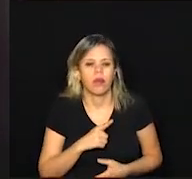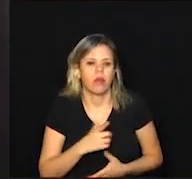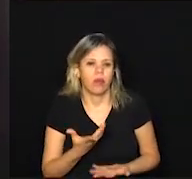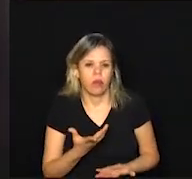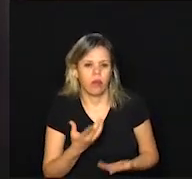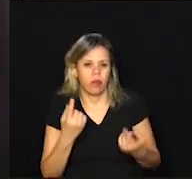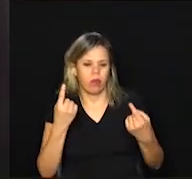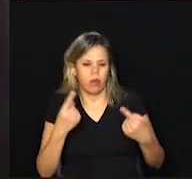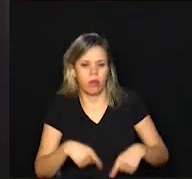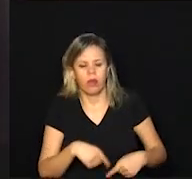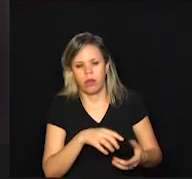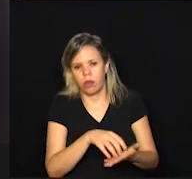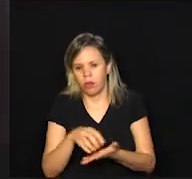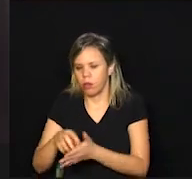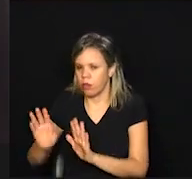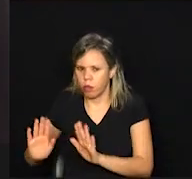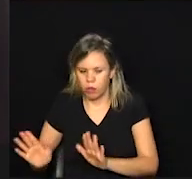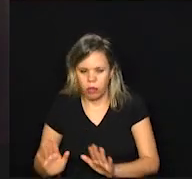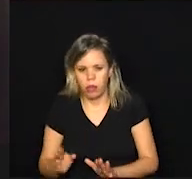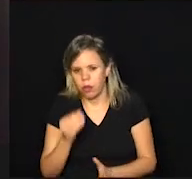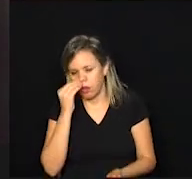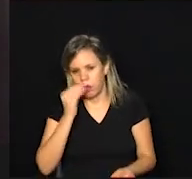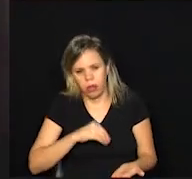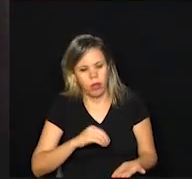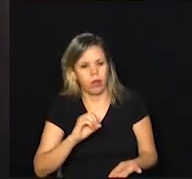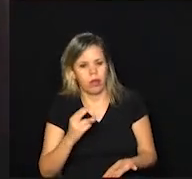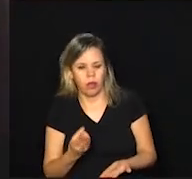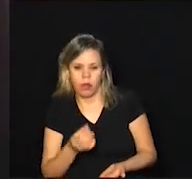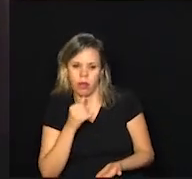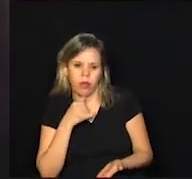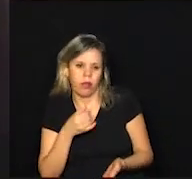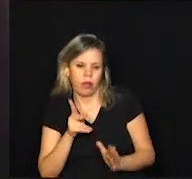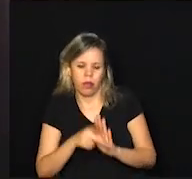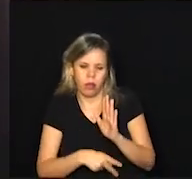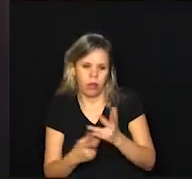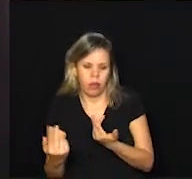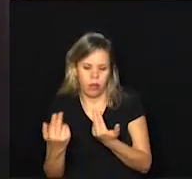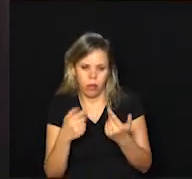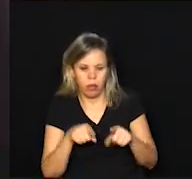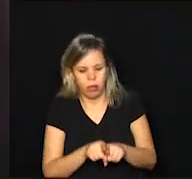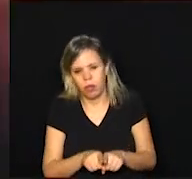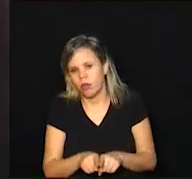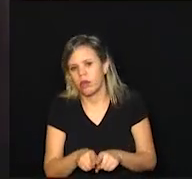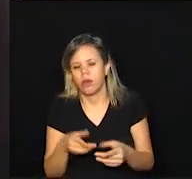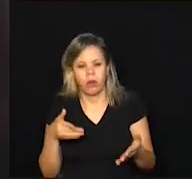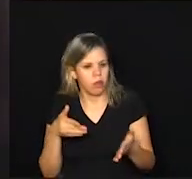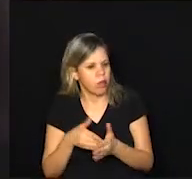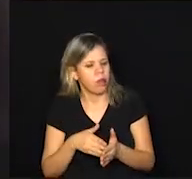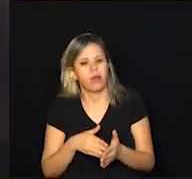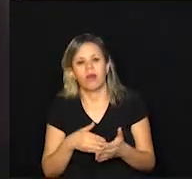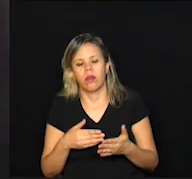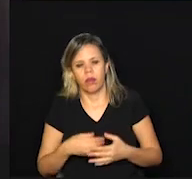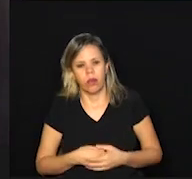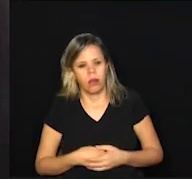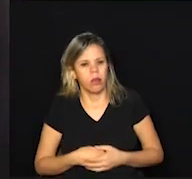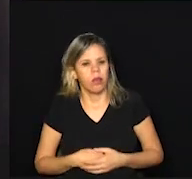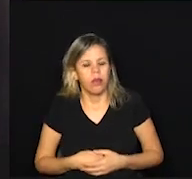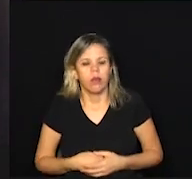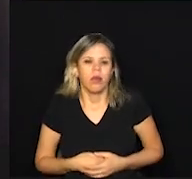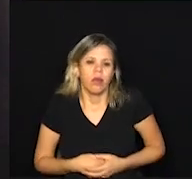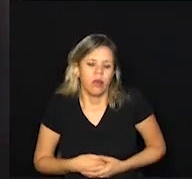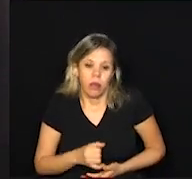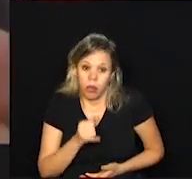Ofensa e esses Passos né deseja na negligência seja em projetos como esse que restringem é que